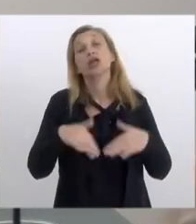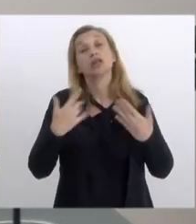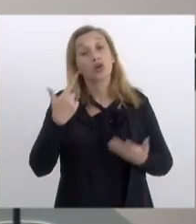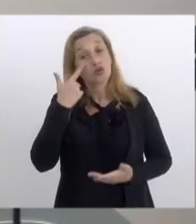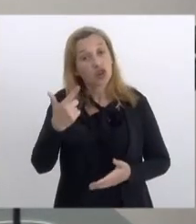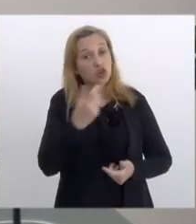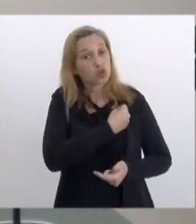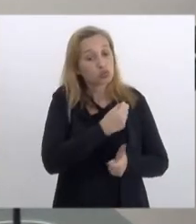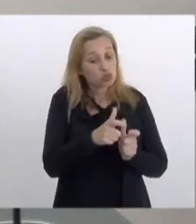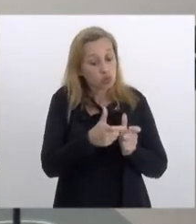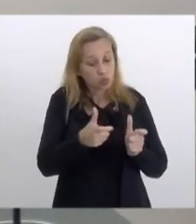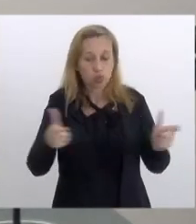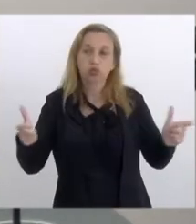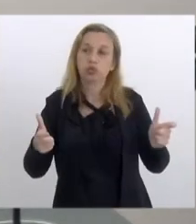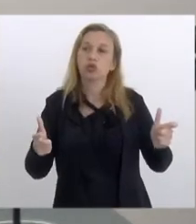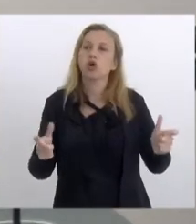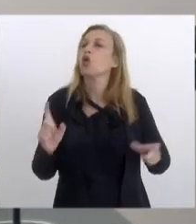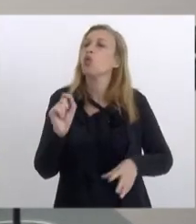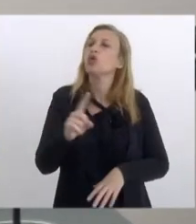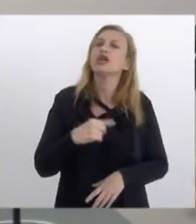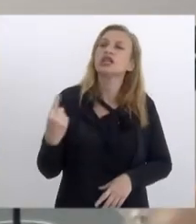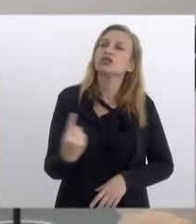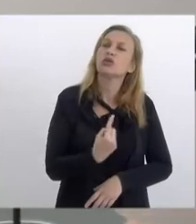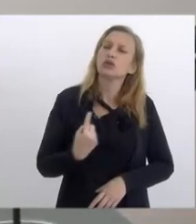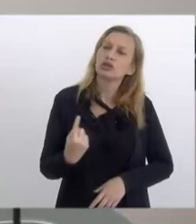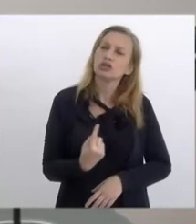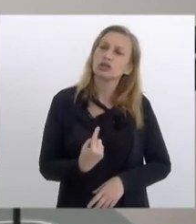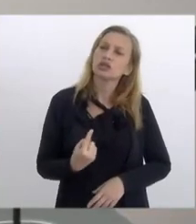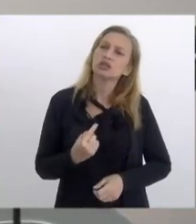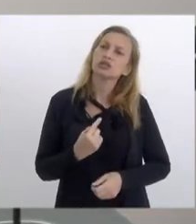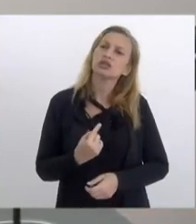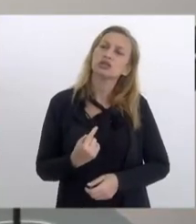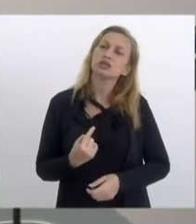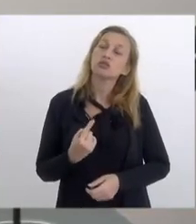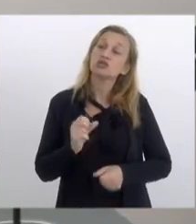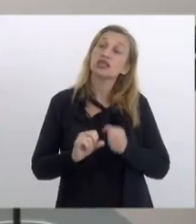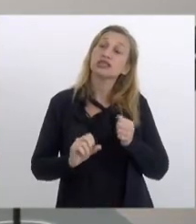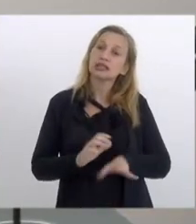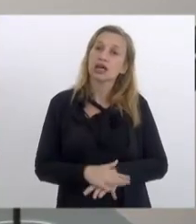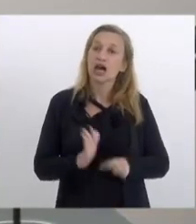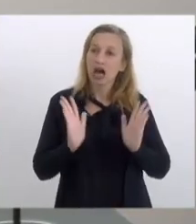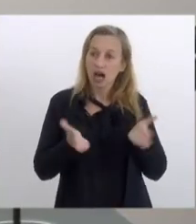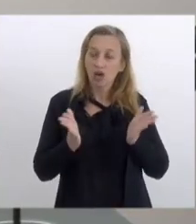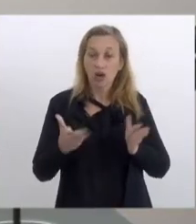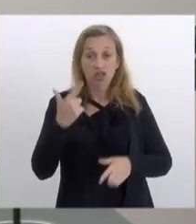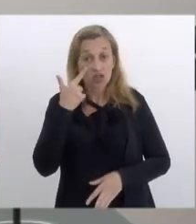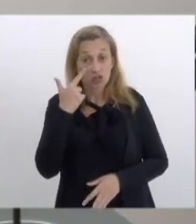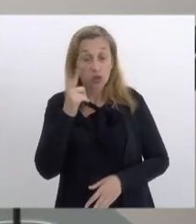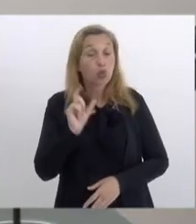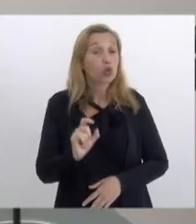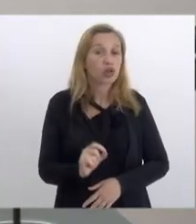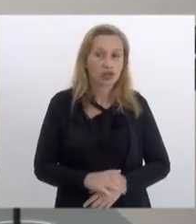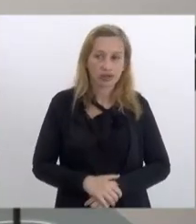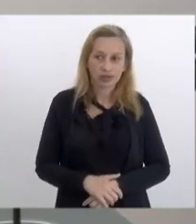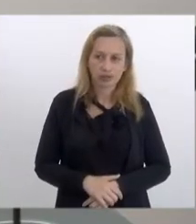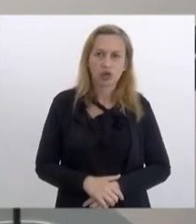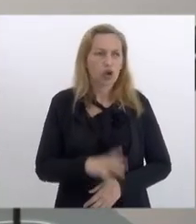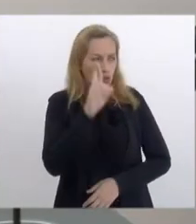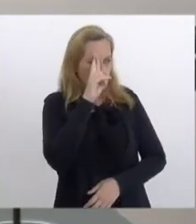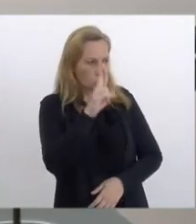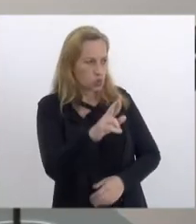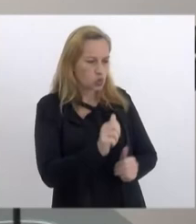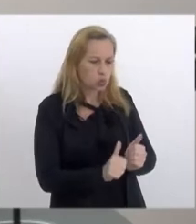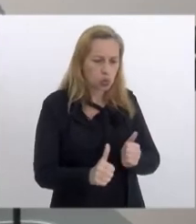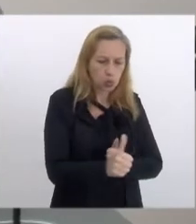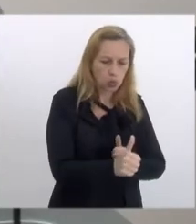veja o crescimento. E o que que nós estamos fazendo? Agora nós estamos vendo aqui, né, o senhor à frente